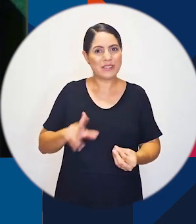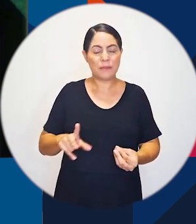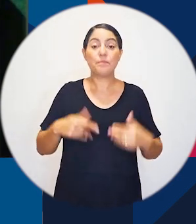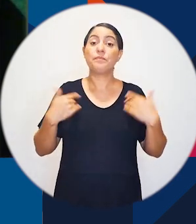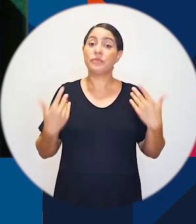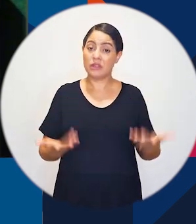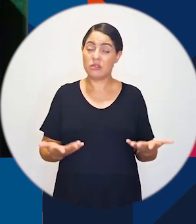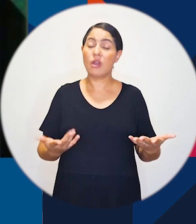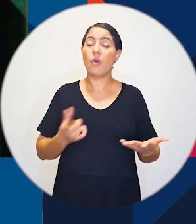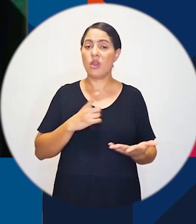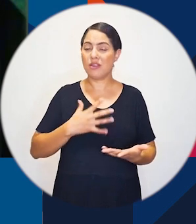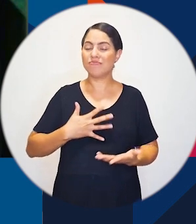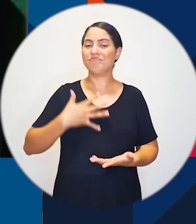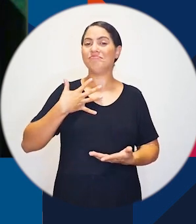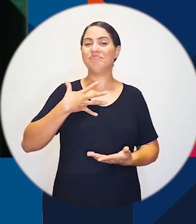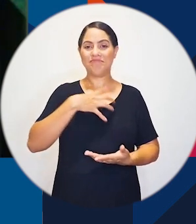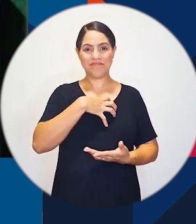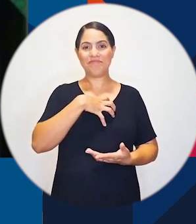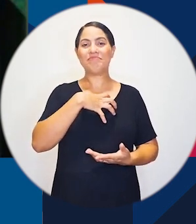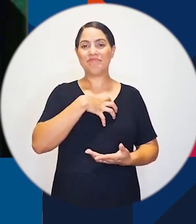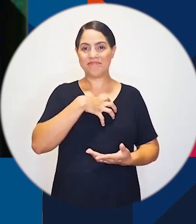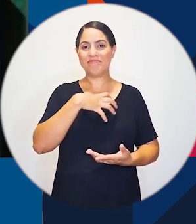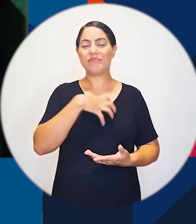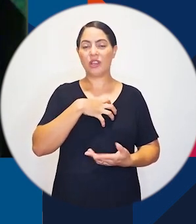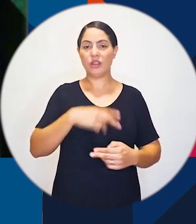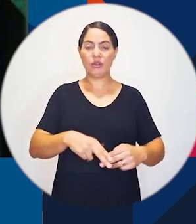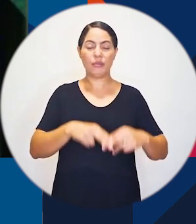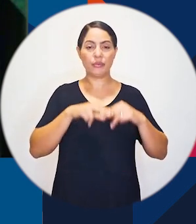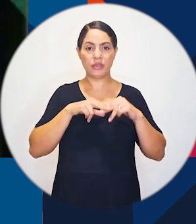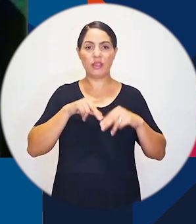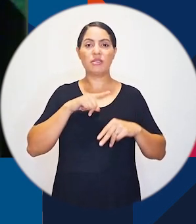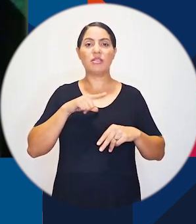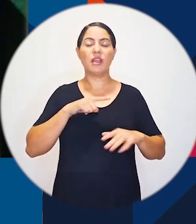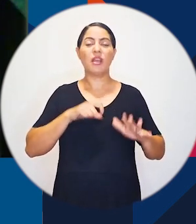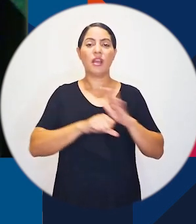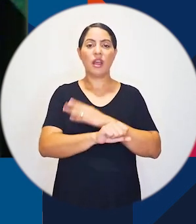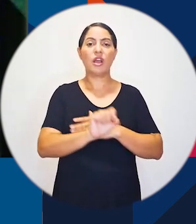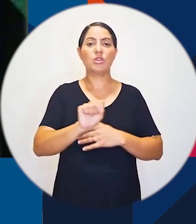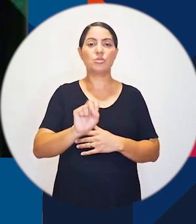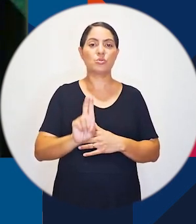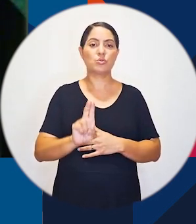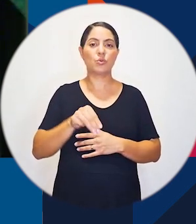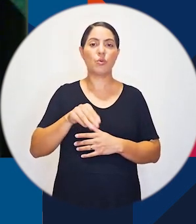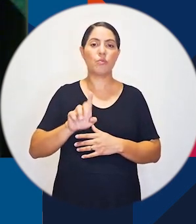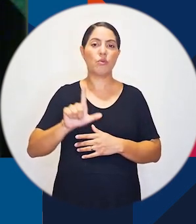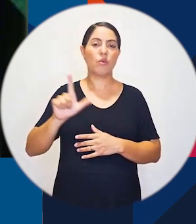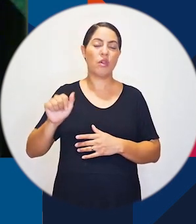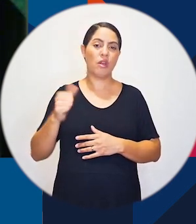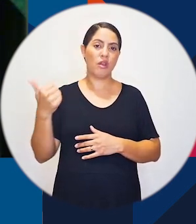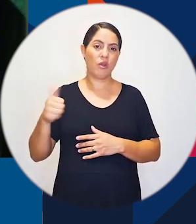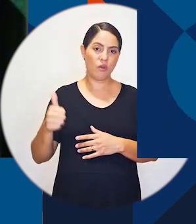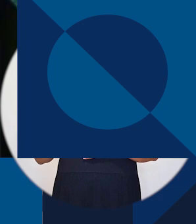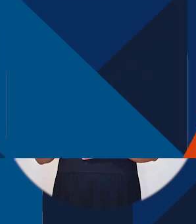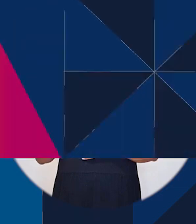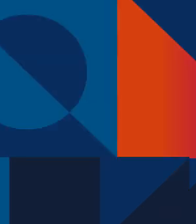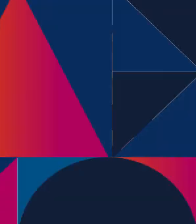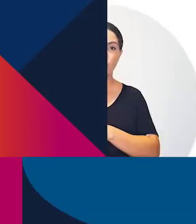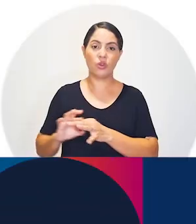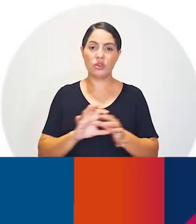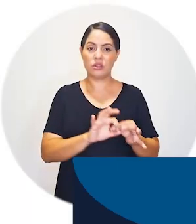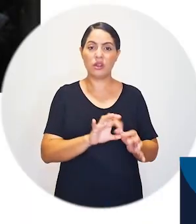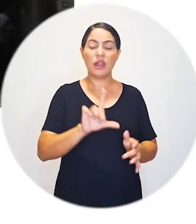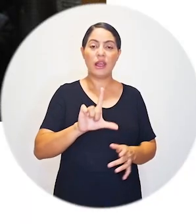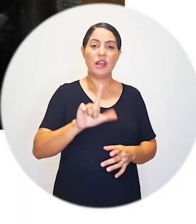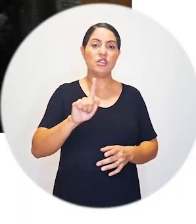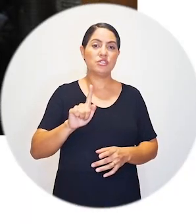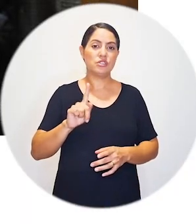que editou a súmula 11, que proíbe que pessoas com histórico de violência contra a população LGBTI+, ingressem na OAB.